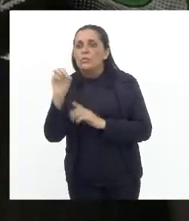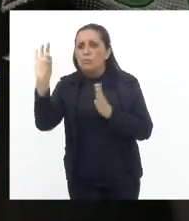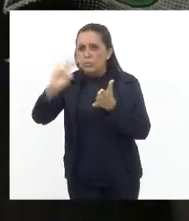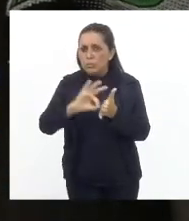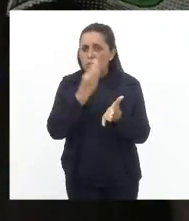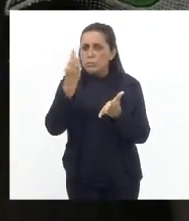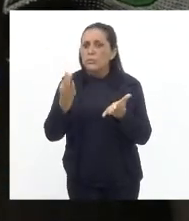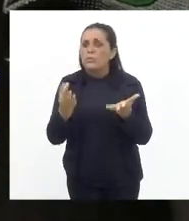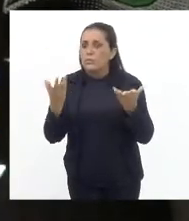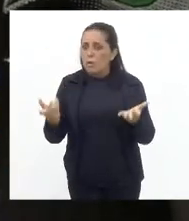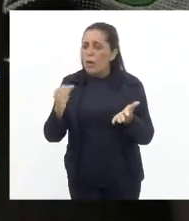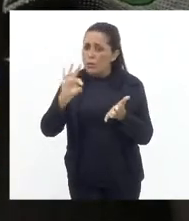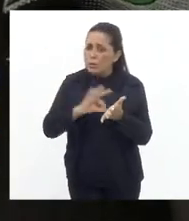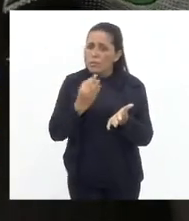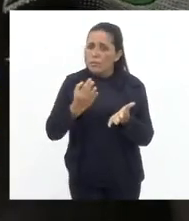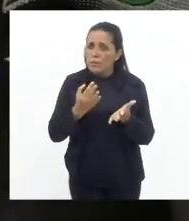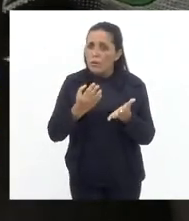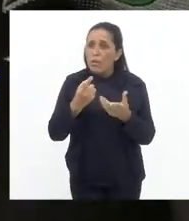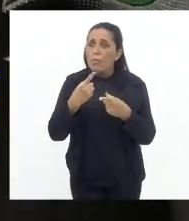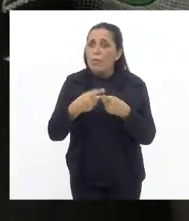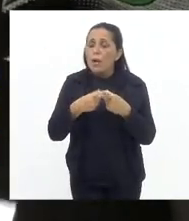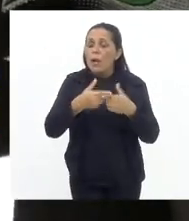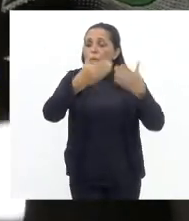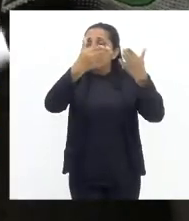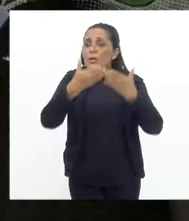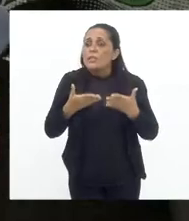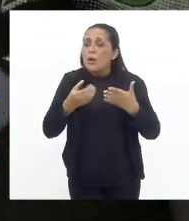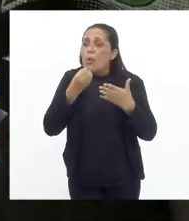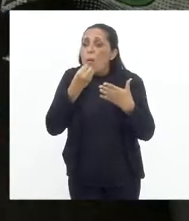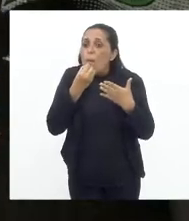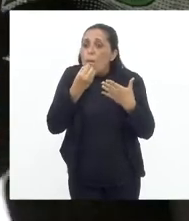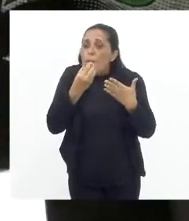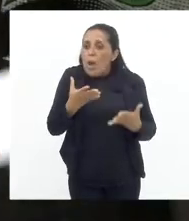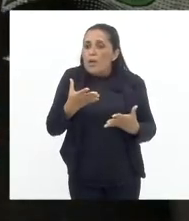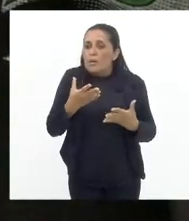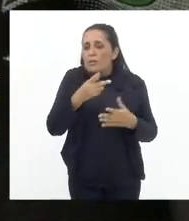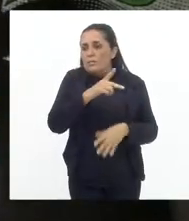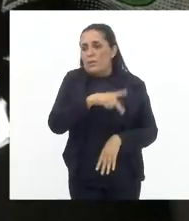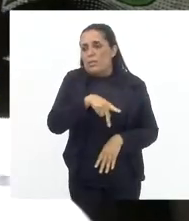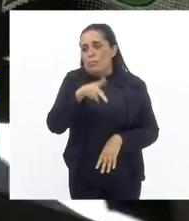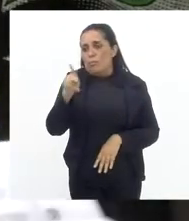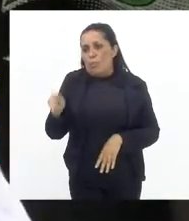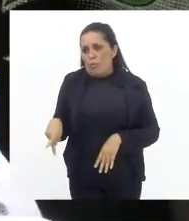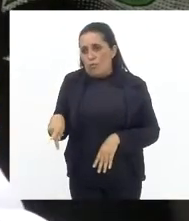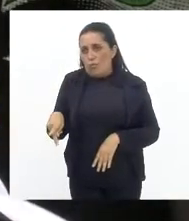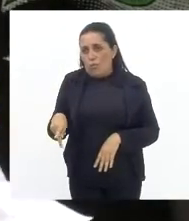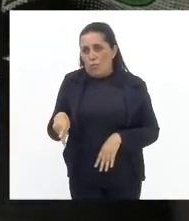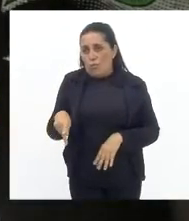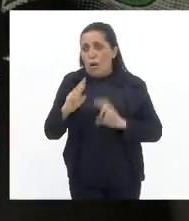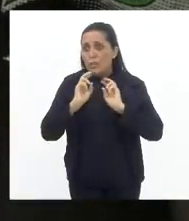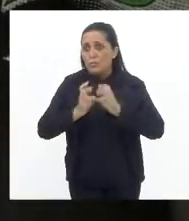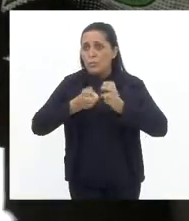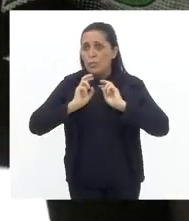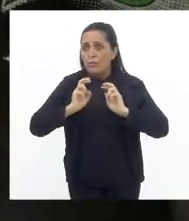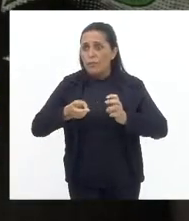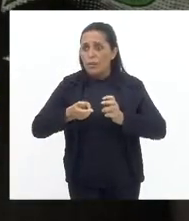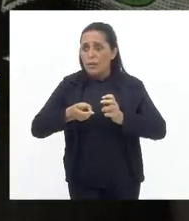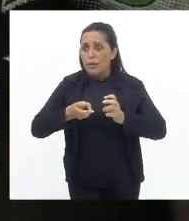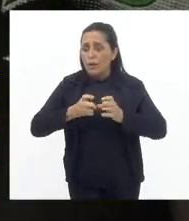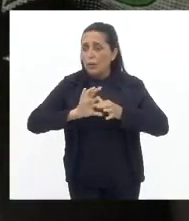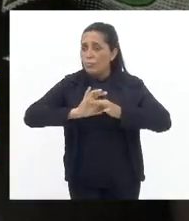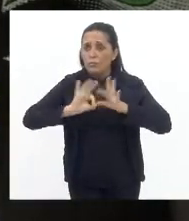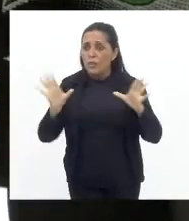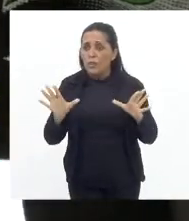nessa comissão parlamentar de inquérito que isso aqui é para trazer o bem-estar da população a SuperVia uma concessão nós não podemos